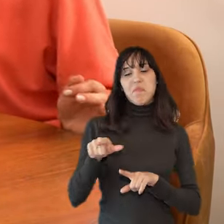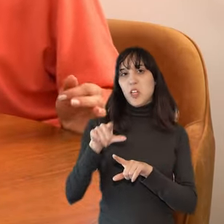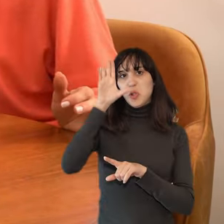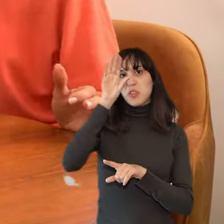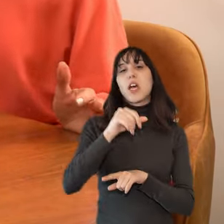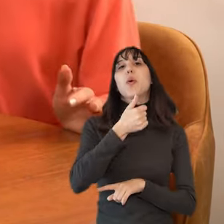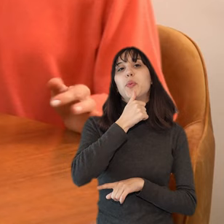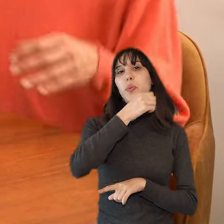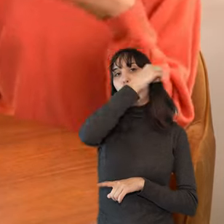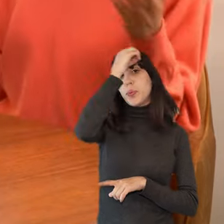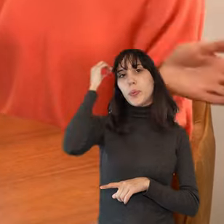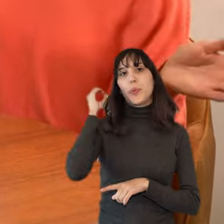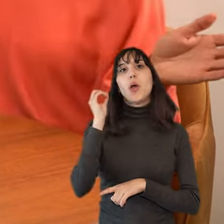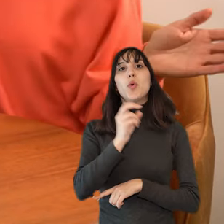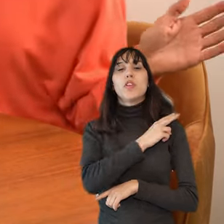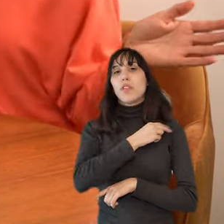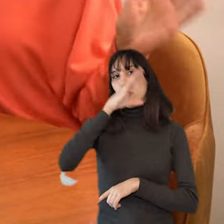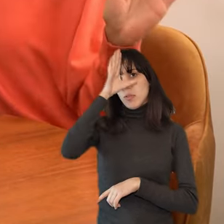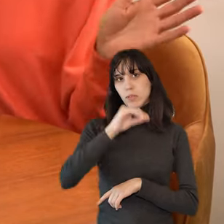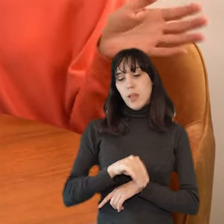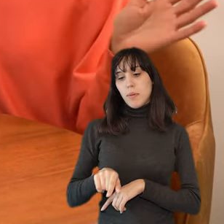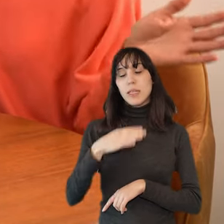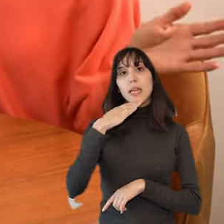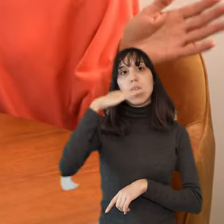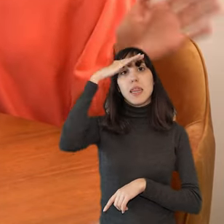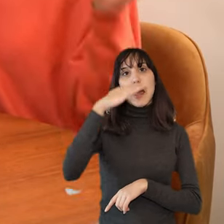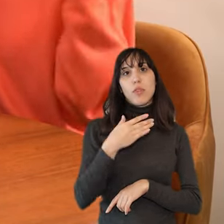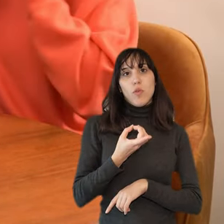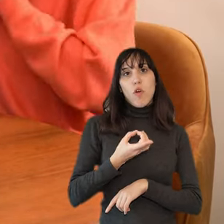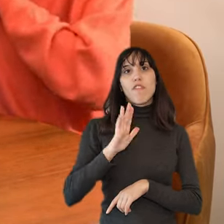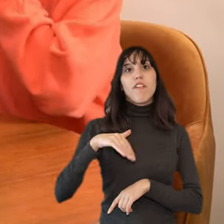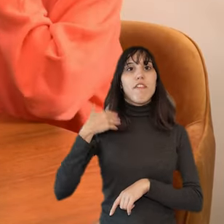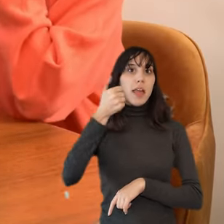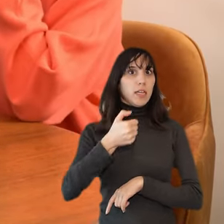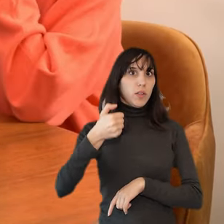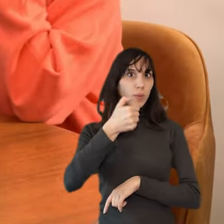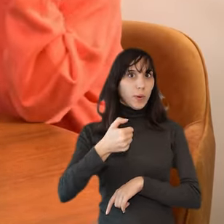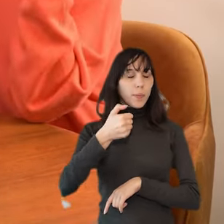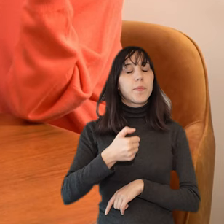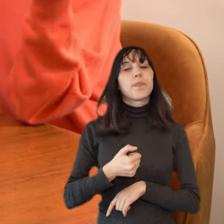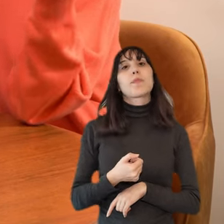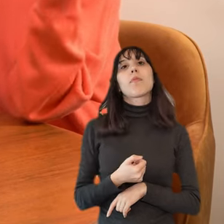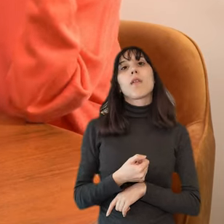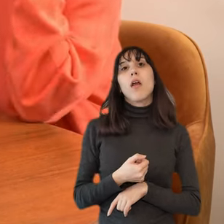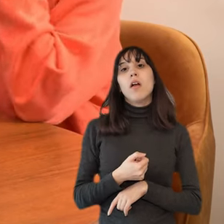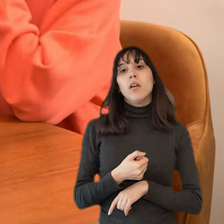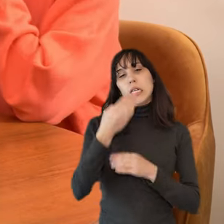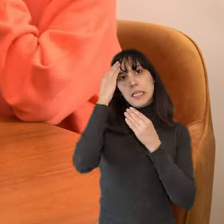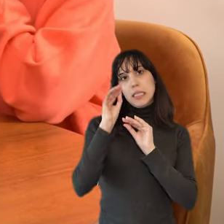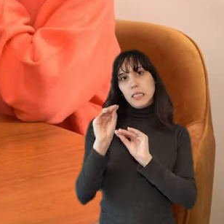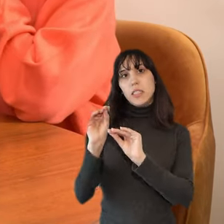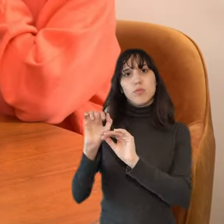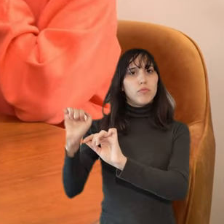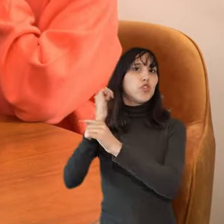que quer fazer na faculdade tem 9 anos vai passar para o o quinto ano certo tá no ensino eh